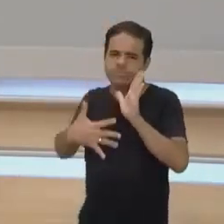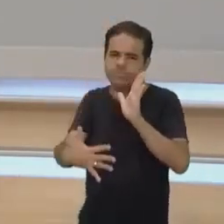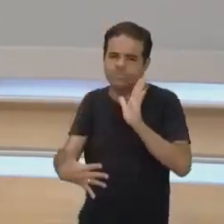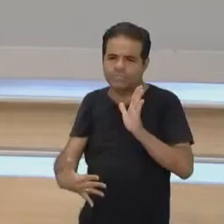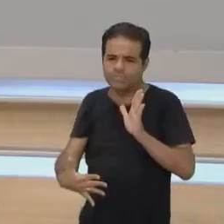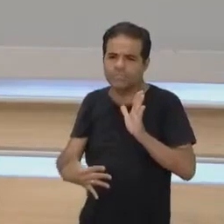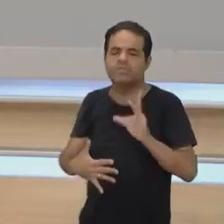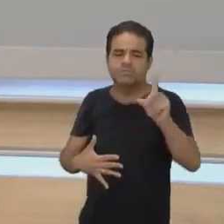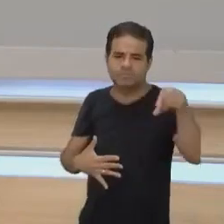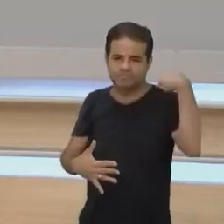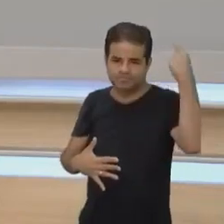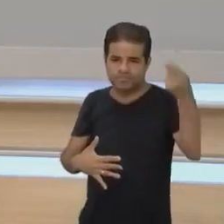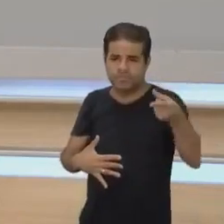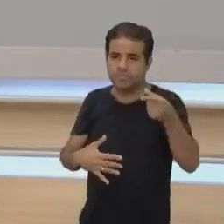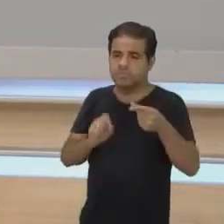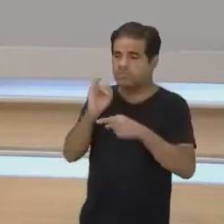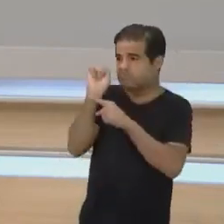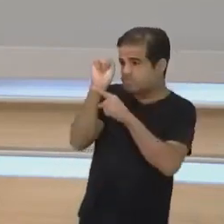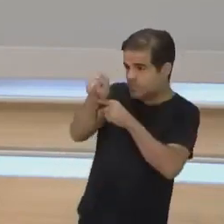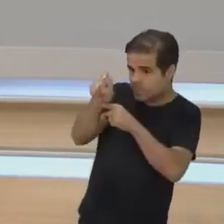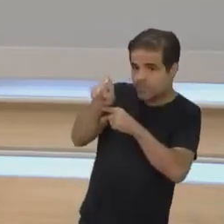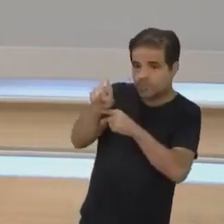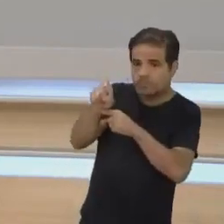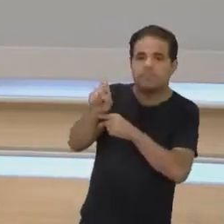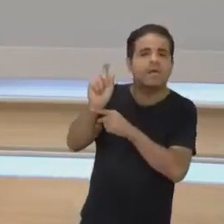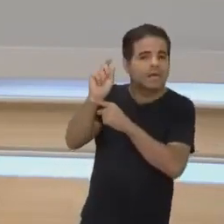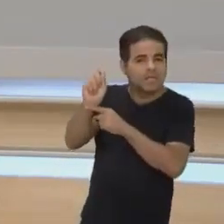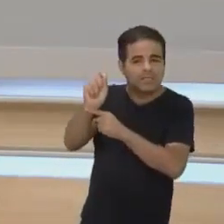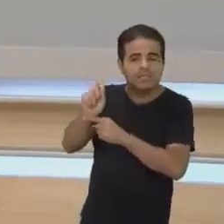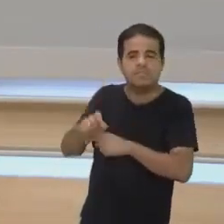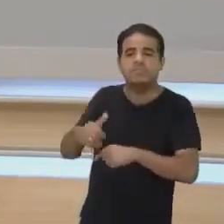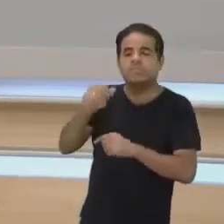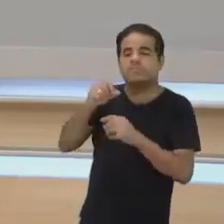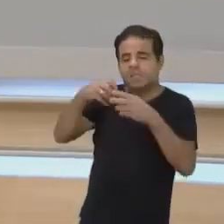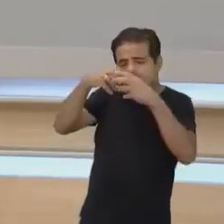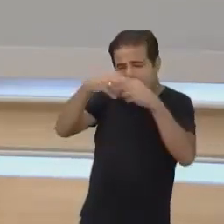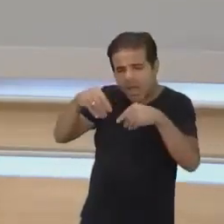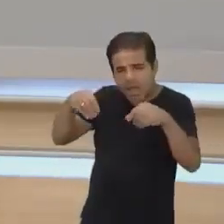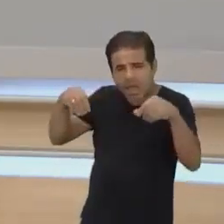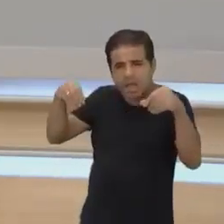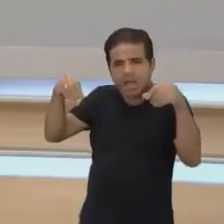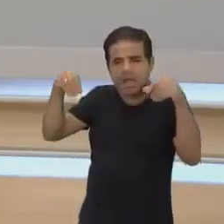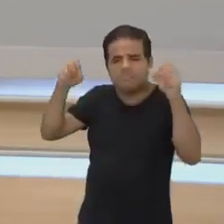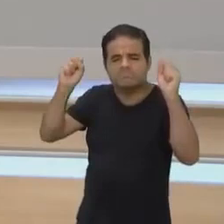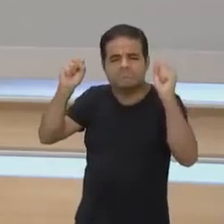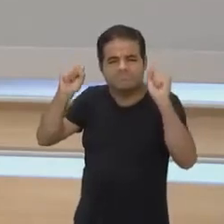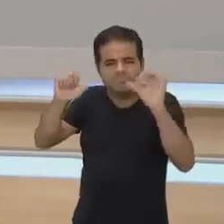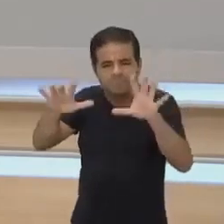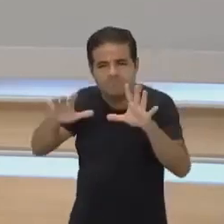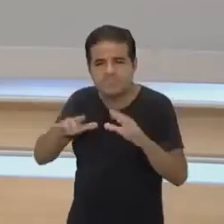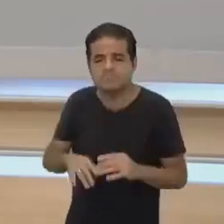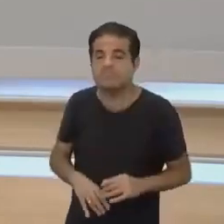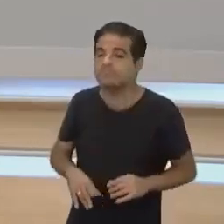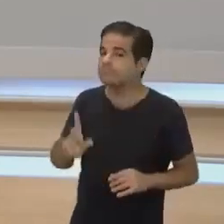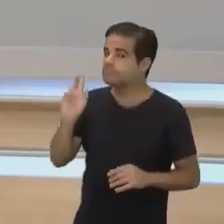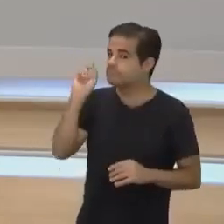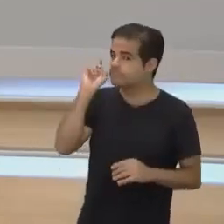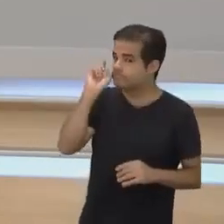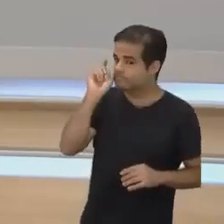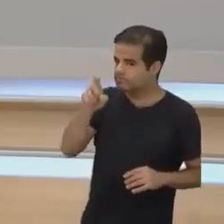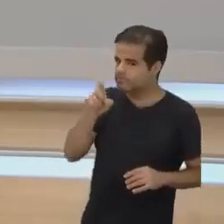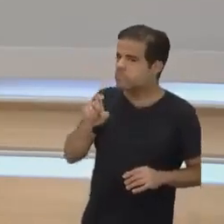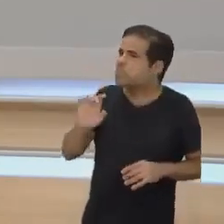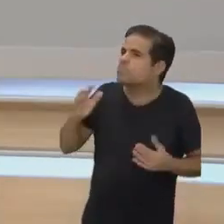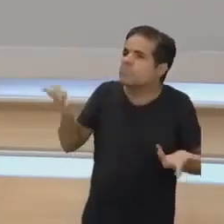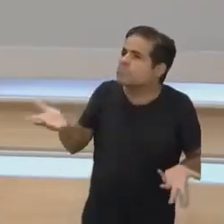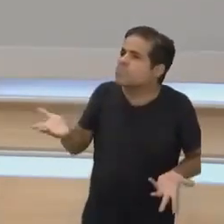essa questão cíclica aí desses sais minerais, né? Ó, cíclicas. O que